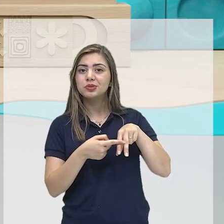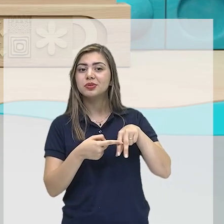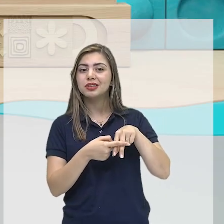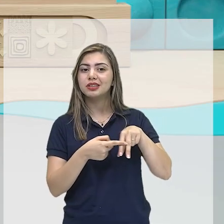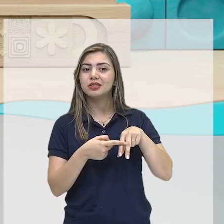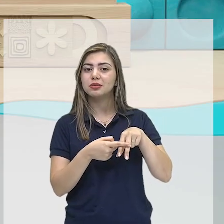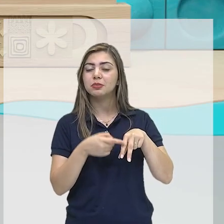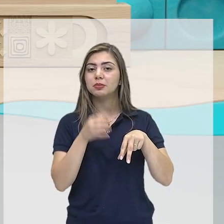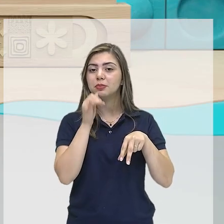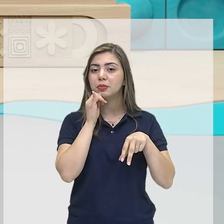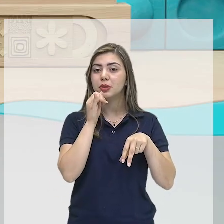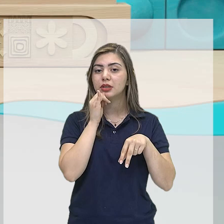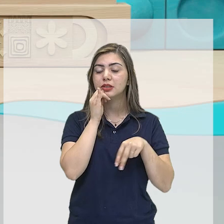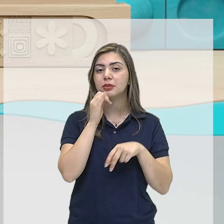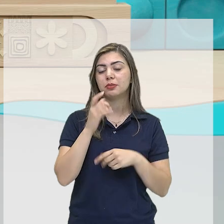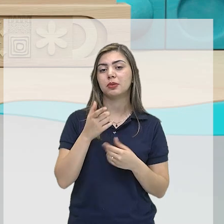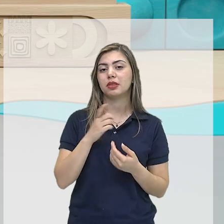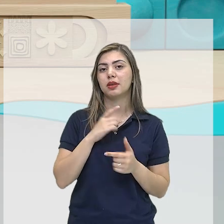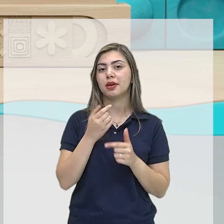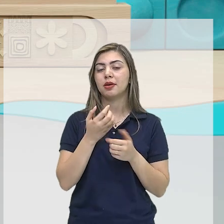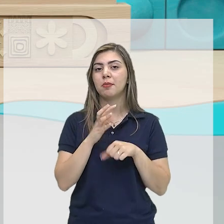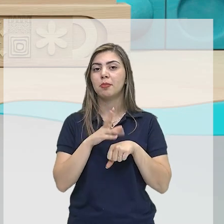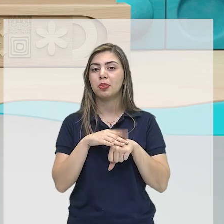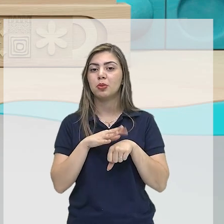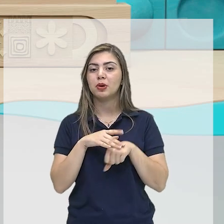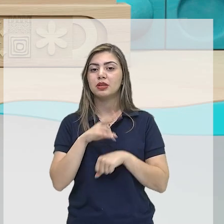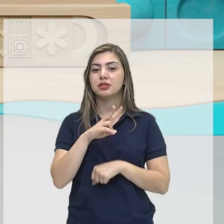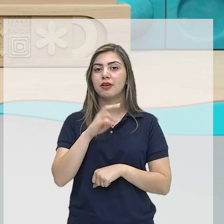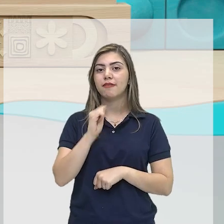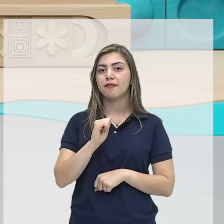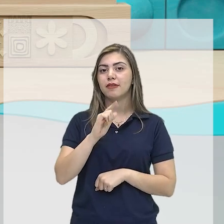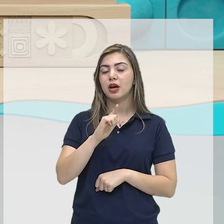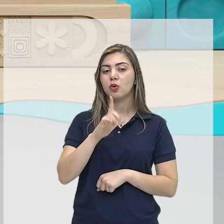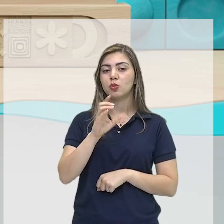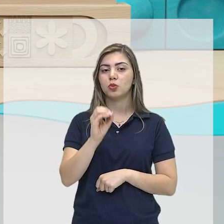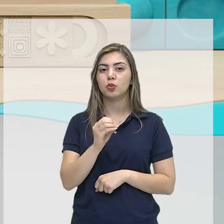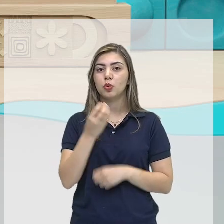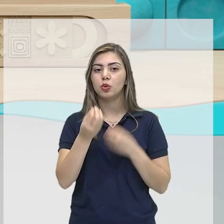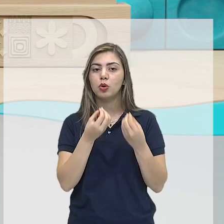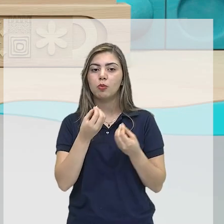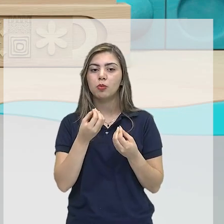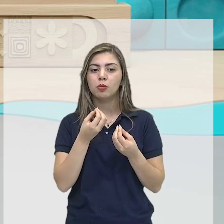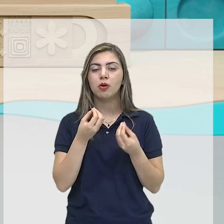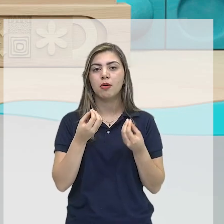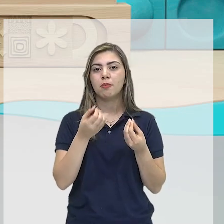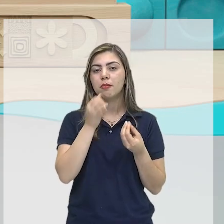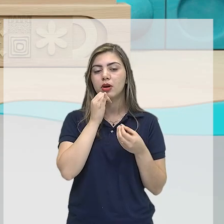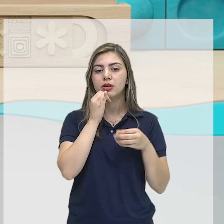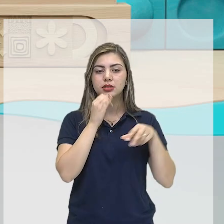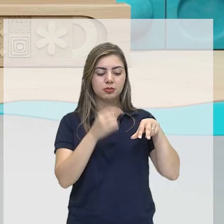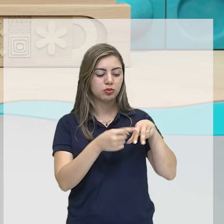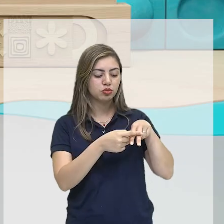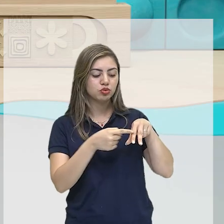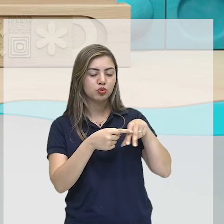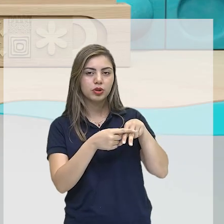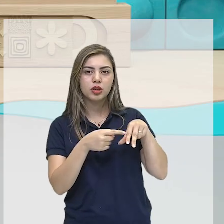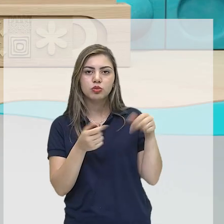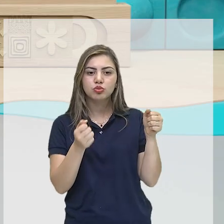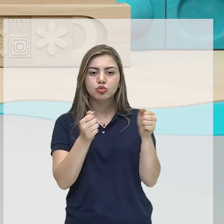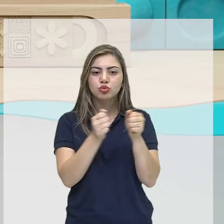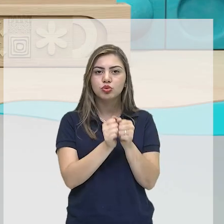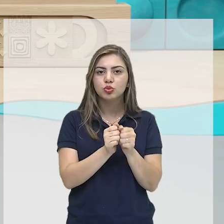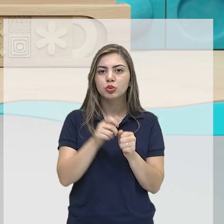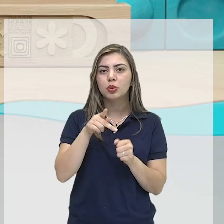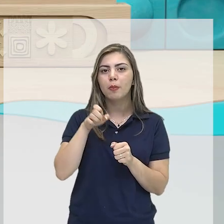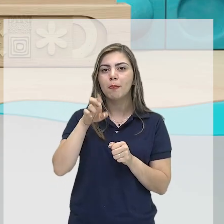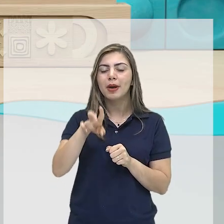eles ficam mais próximos um do outro do que os pés, né? Então, os joelhos valgo, eles vão fazer esse movimento aqui, como se fosse ali,